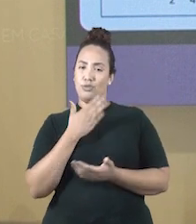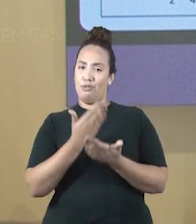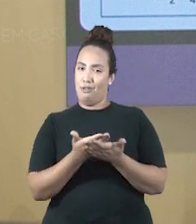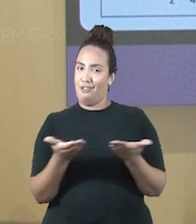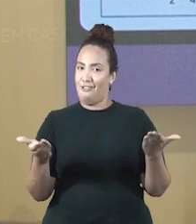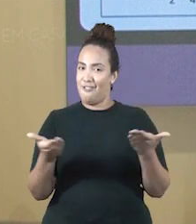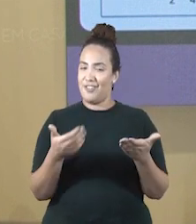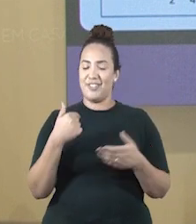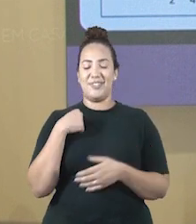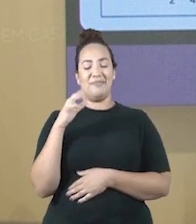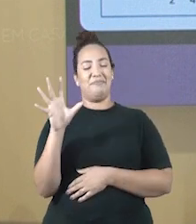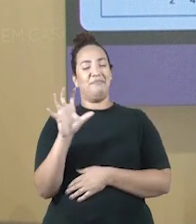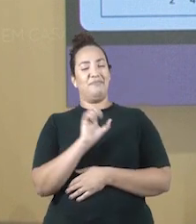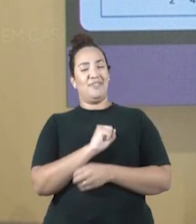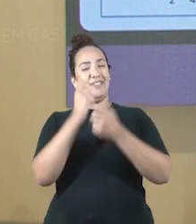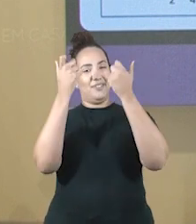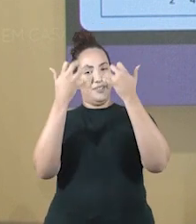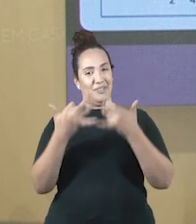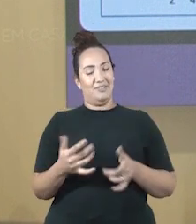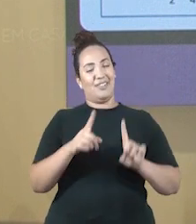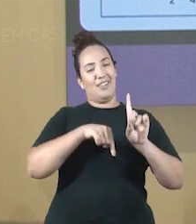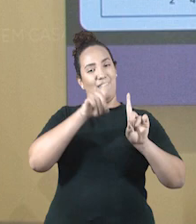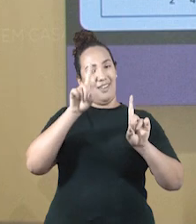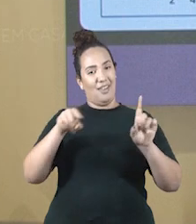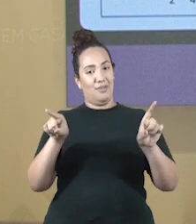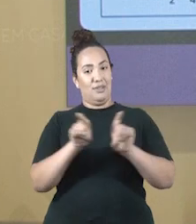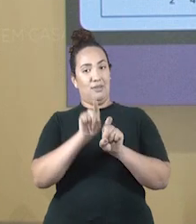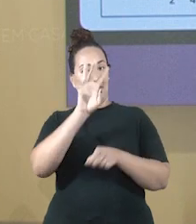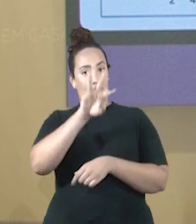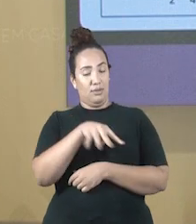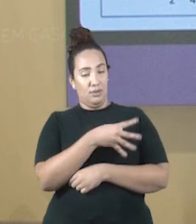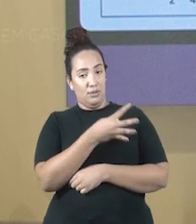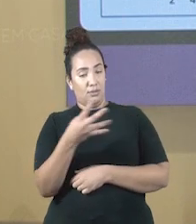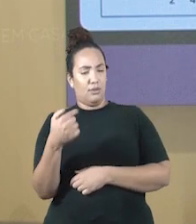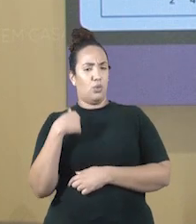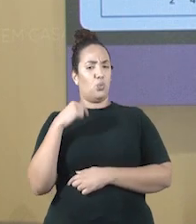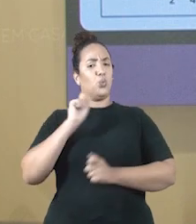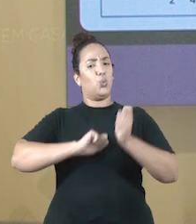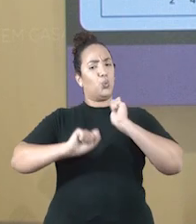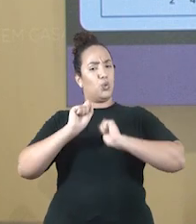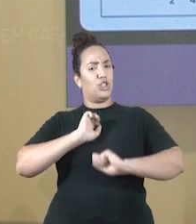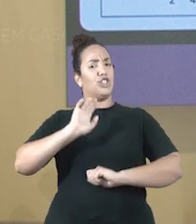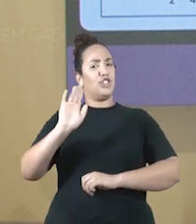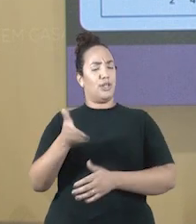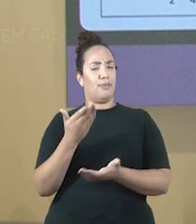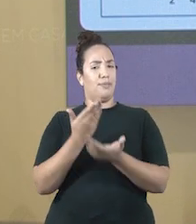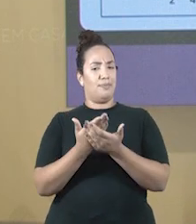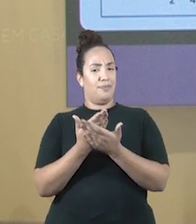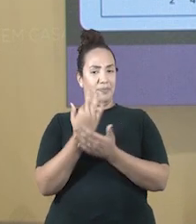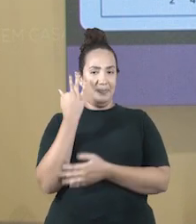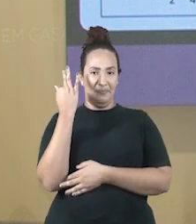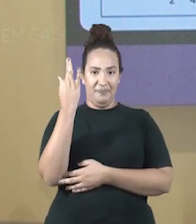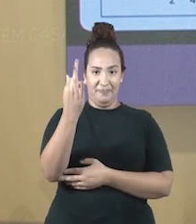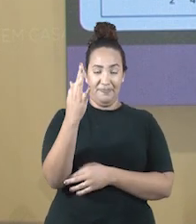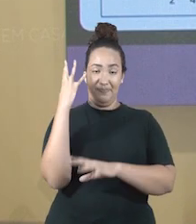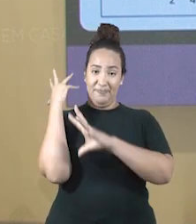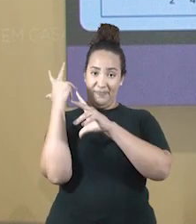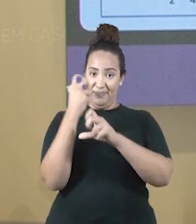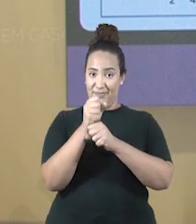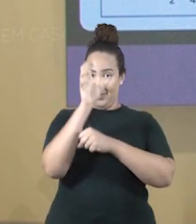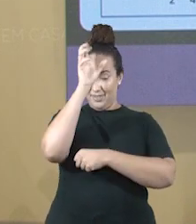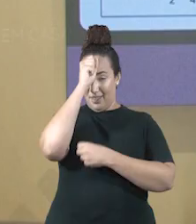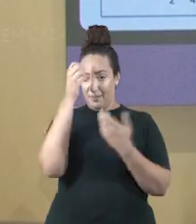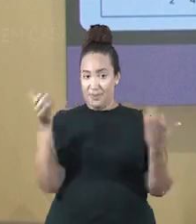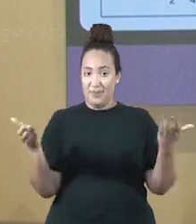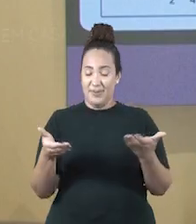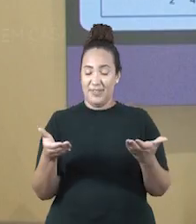hoje? Eu adorei explicar sobre gráficos e tabelas e já estou ansiosa para a próxima aula. Vamos